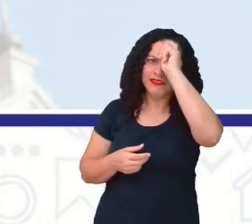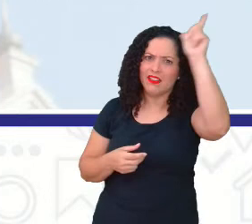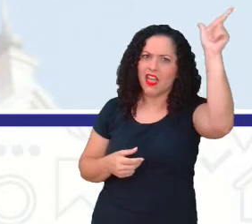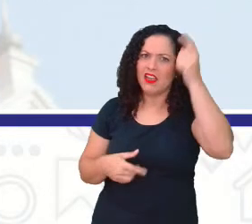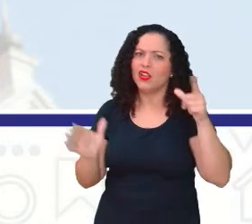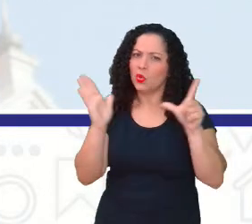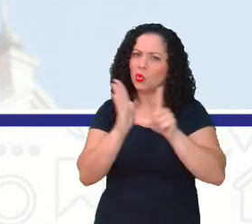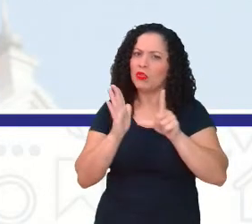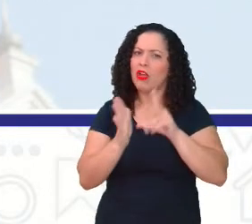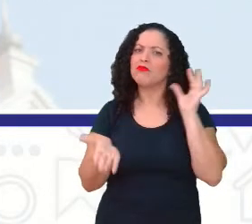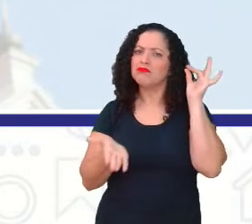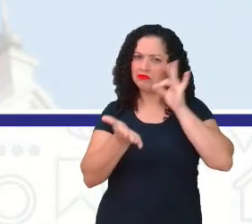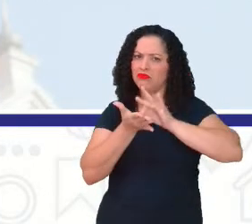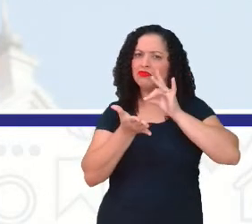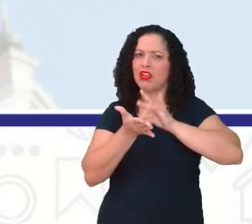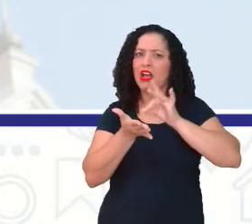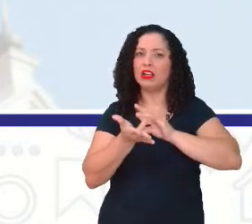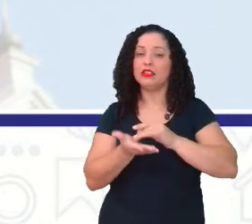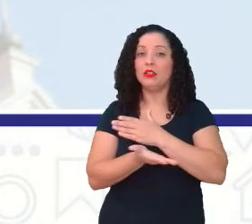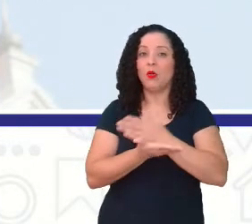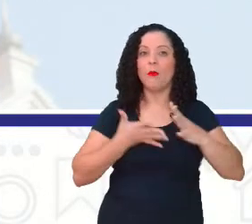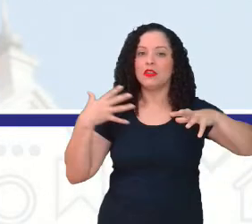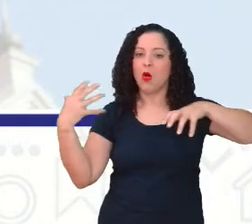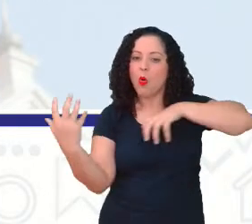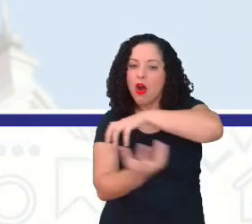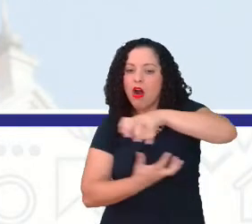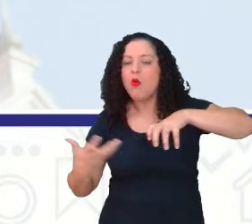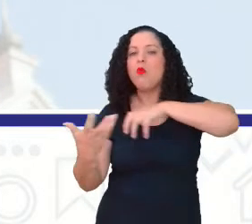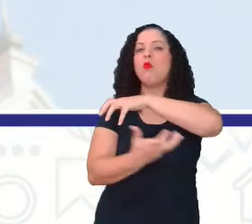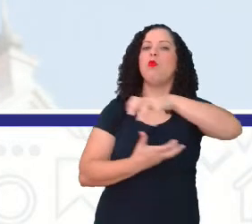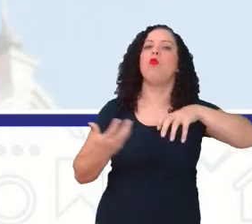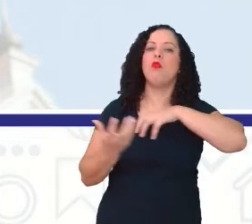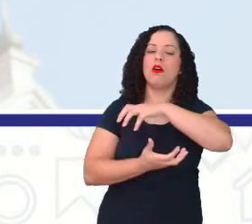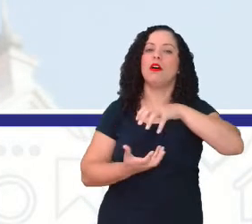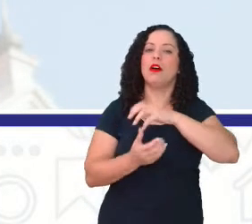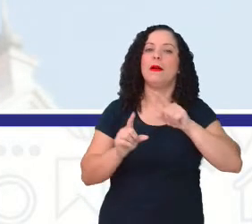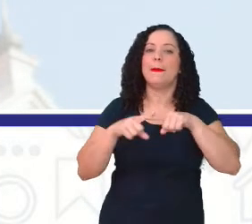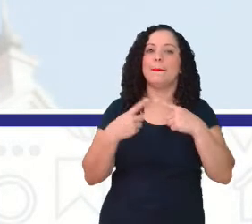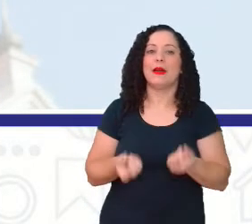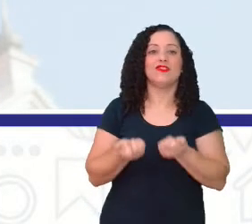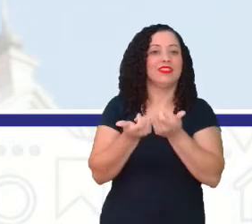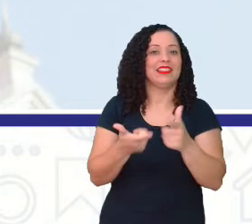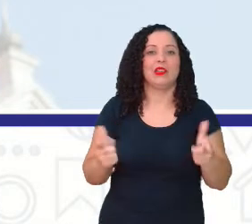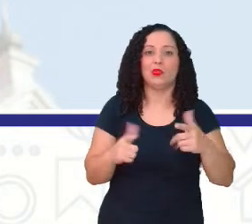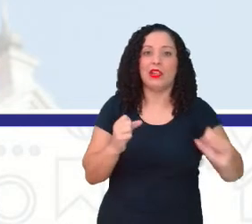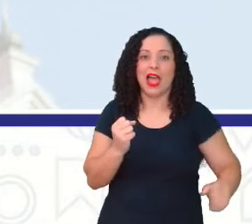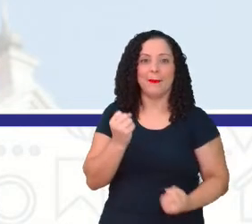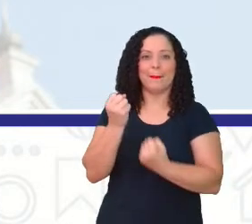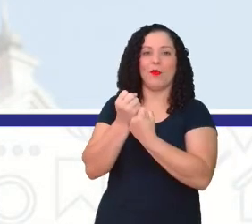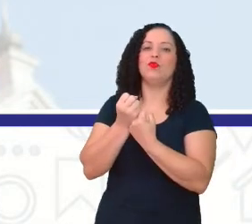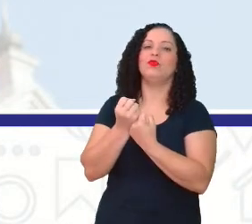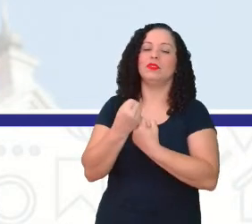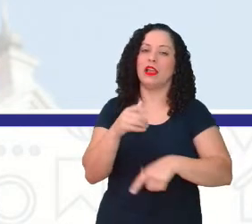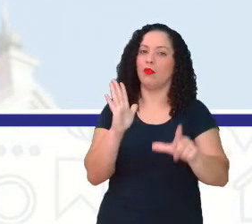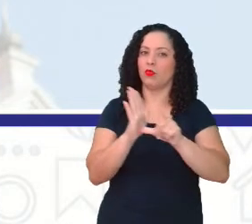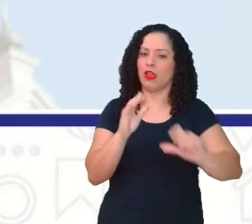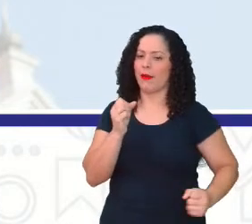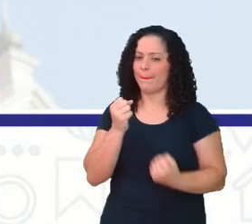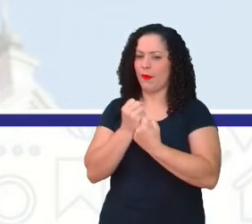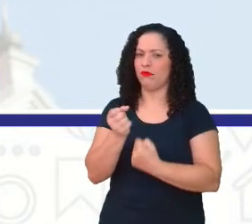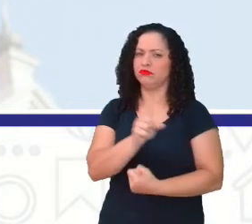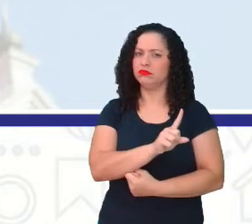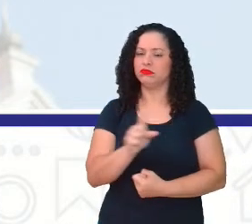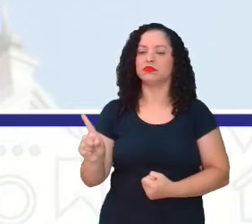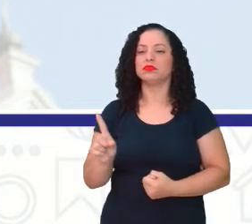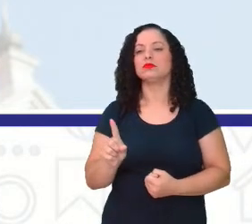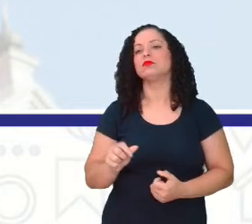a promover aí uma revolta, mas não contaram com o apoio de Lutero. Inclusive, esse é um